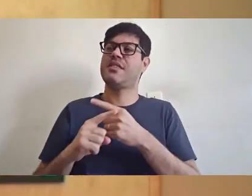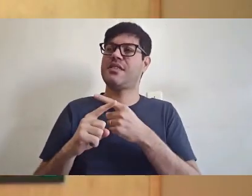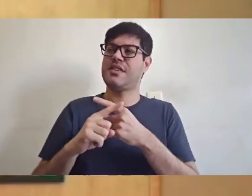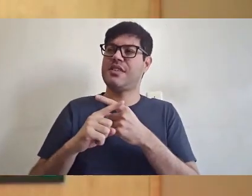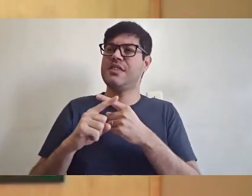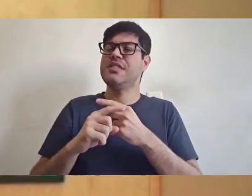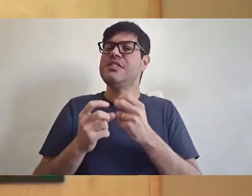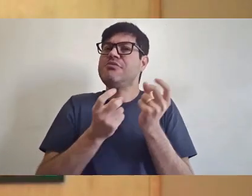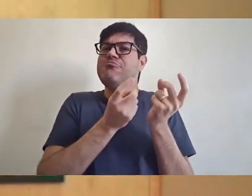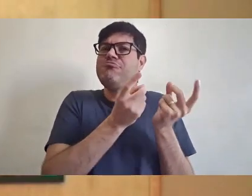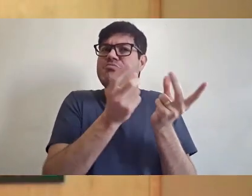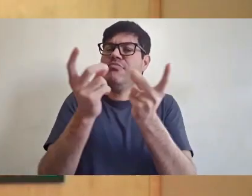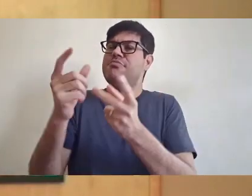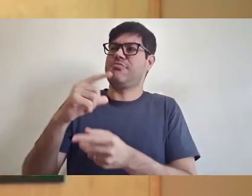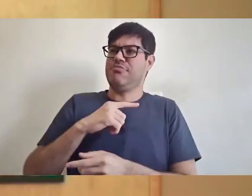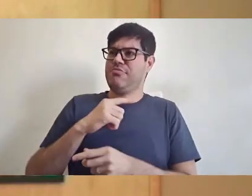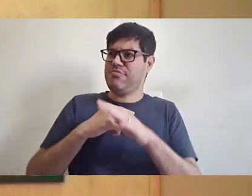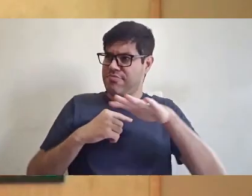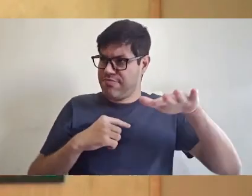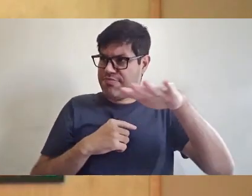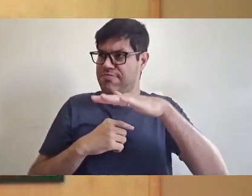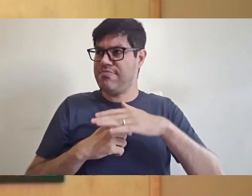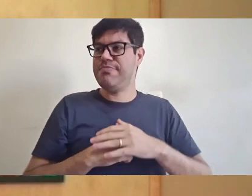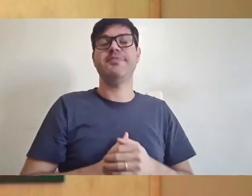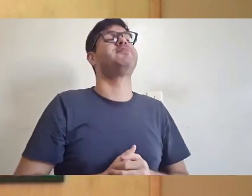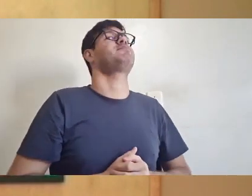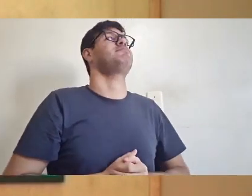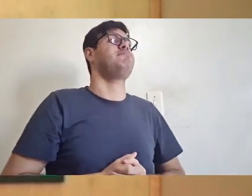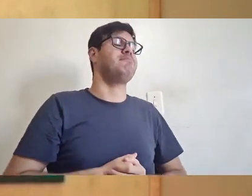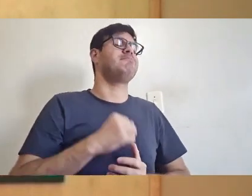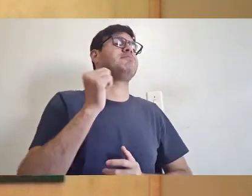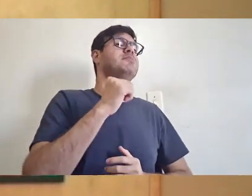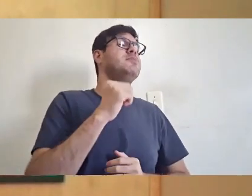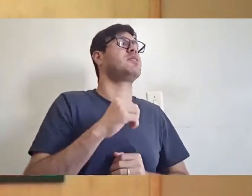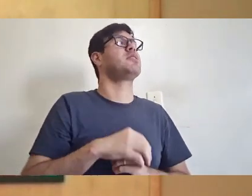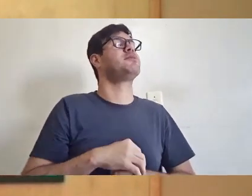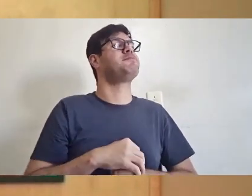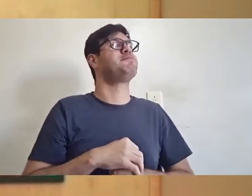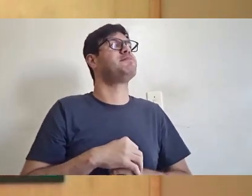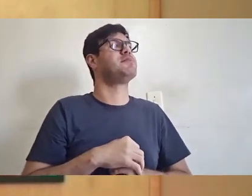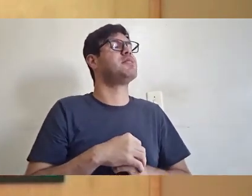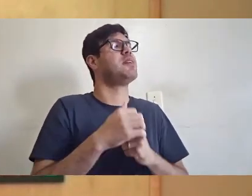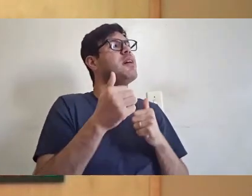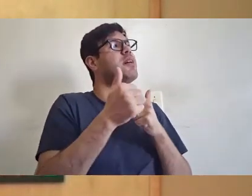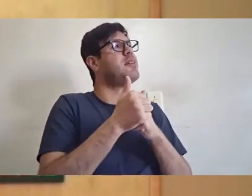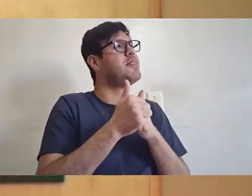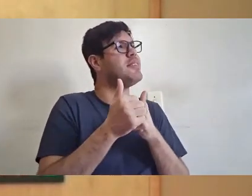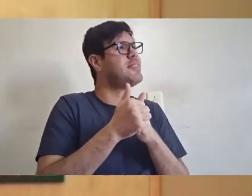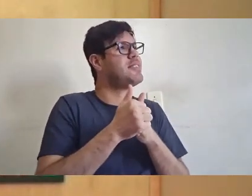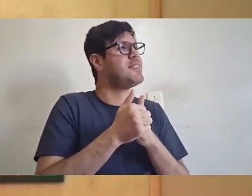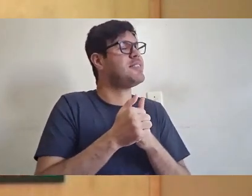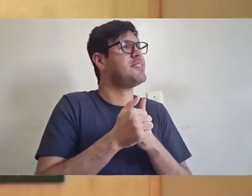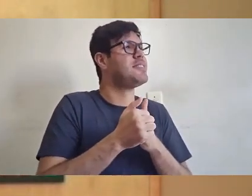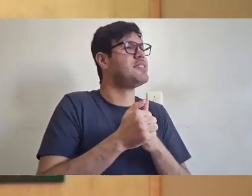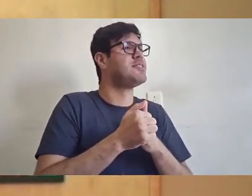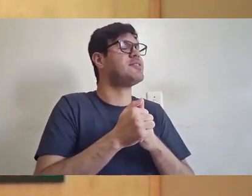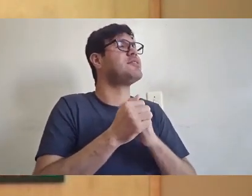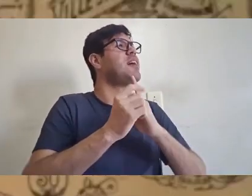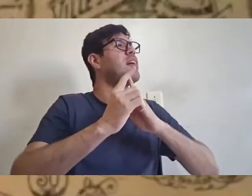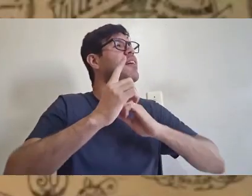e não podia usar o nome, né? a Sucurrico é onde hoje está a Sucurrico, às margens da Anhanguera, ali na